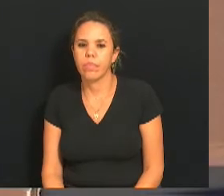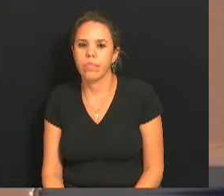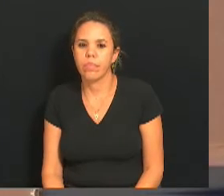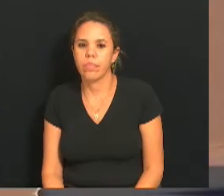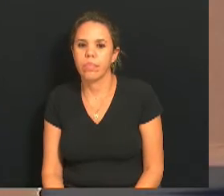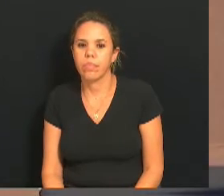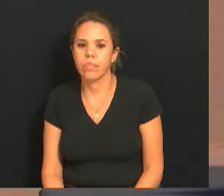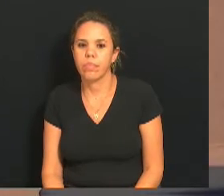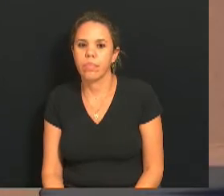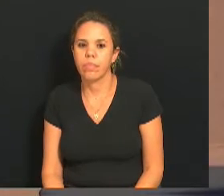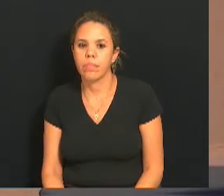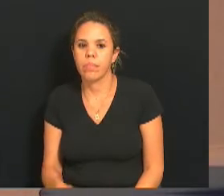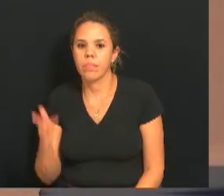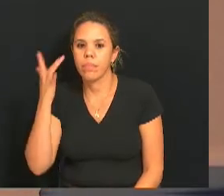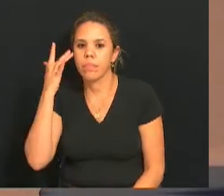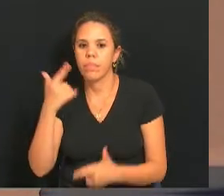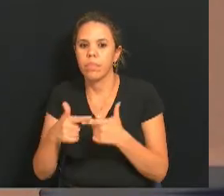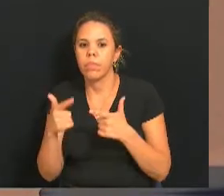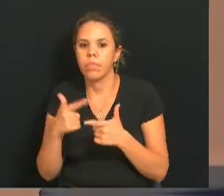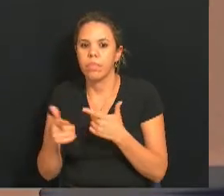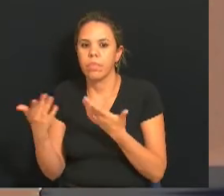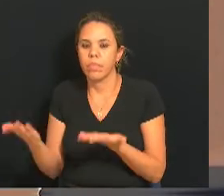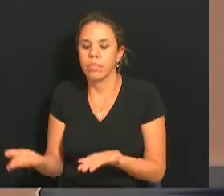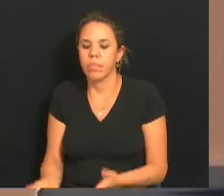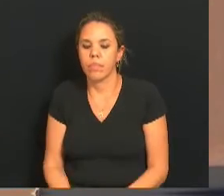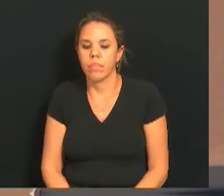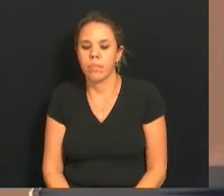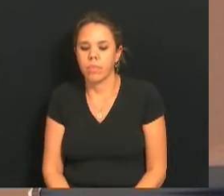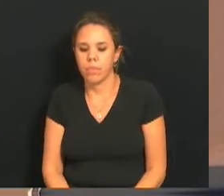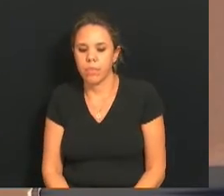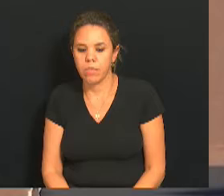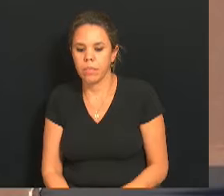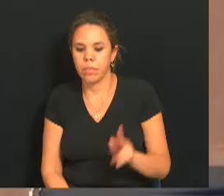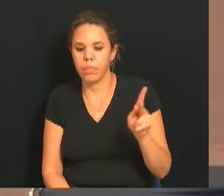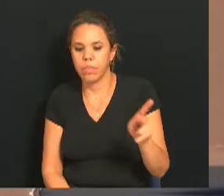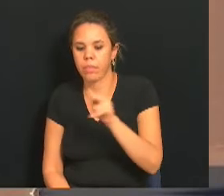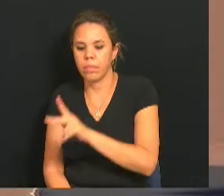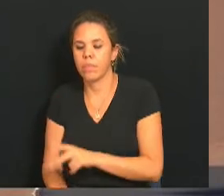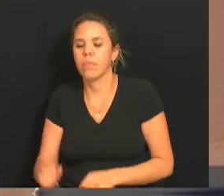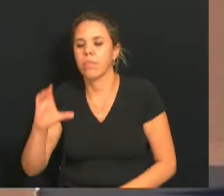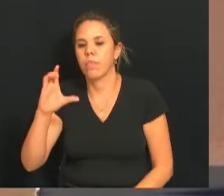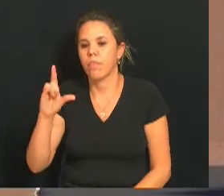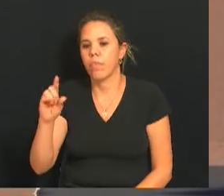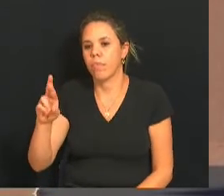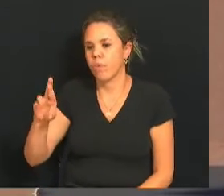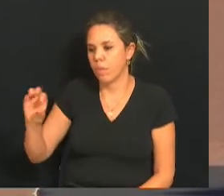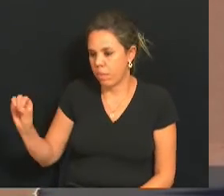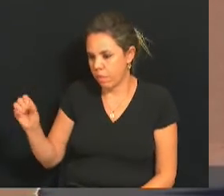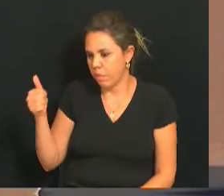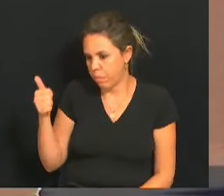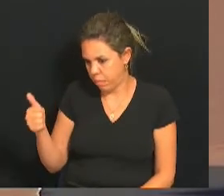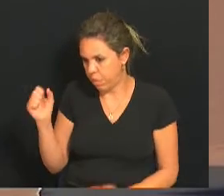Acho que o Wagner está com algum problema de... Então, passar a palavra para o professor Cláudio Borges, pode ser?